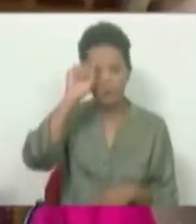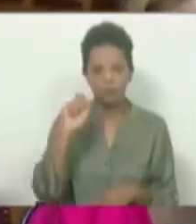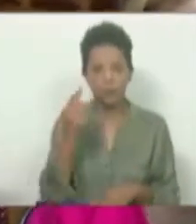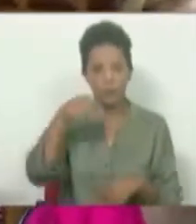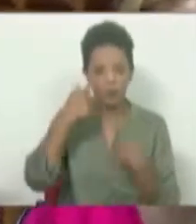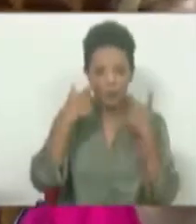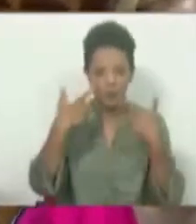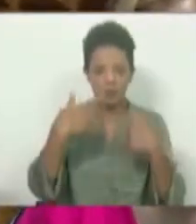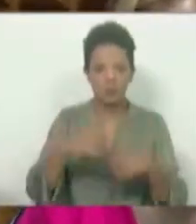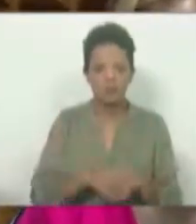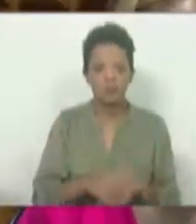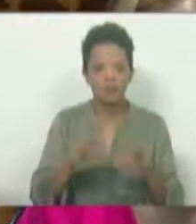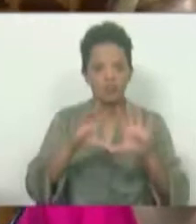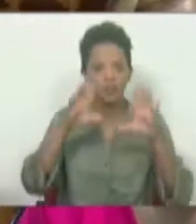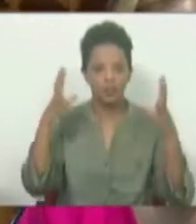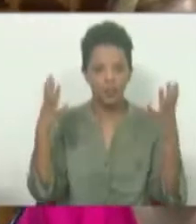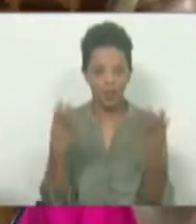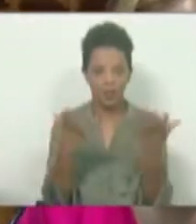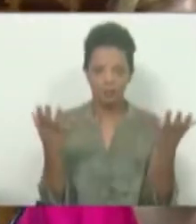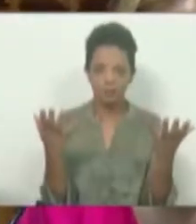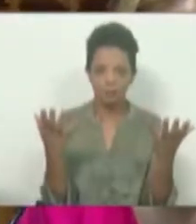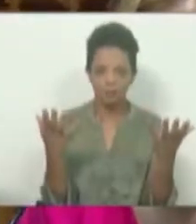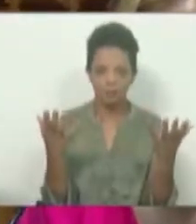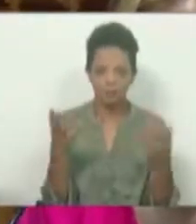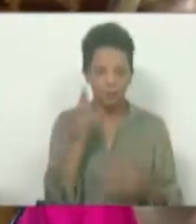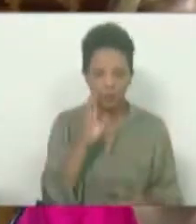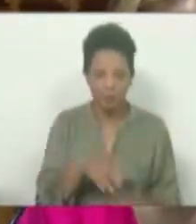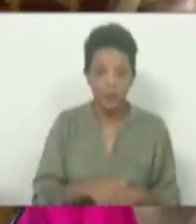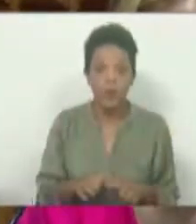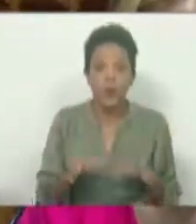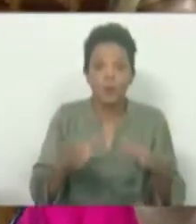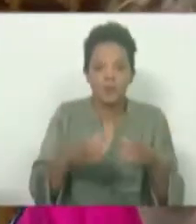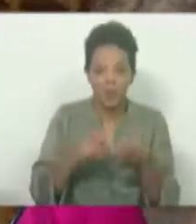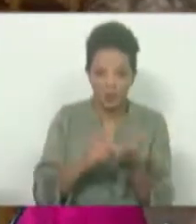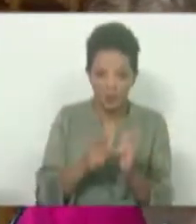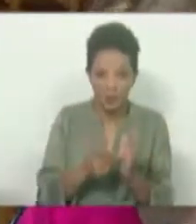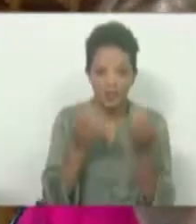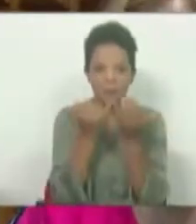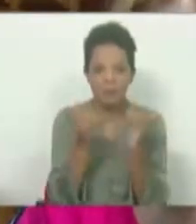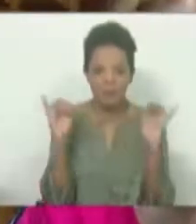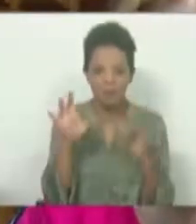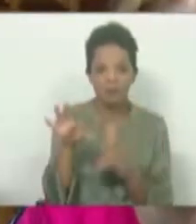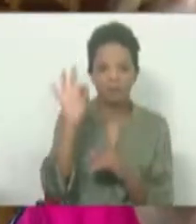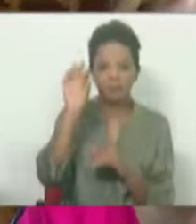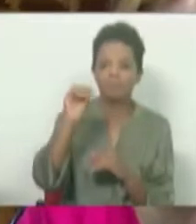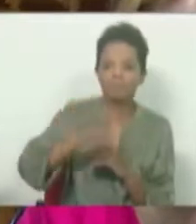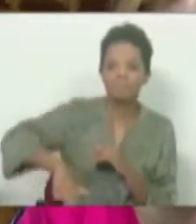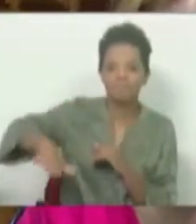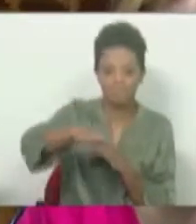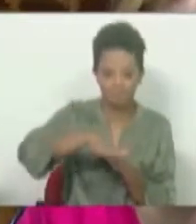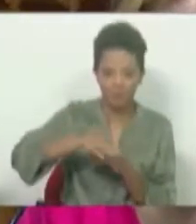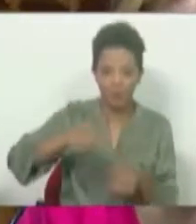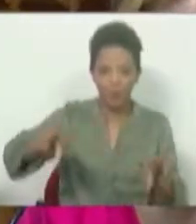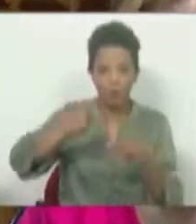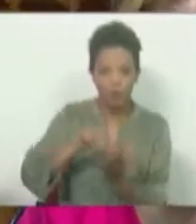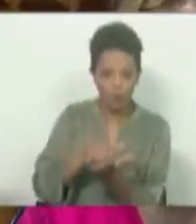convocação das Cortes Gerais Extraordinárias, da Comissão Técnica Independente que vai escolher a localização do